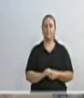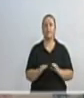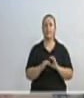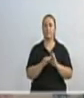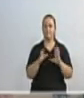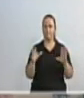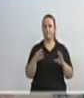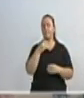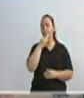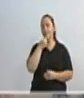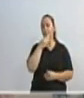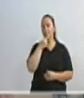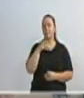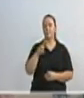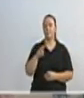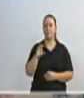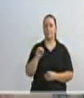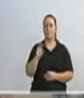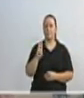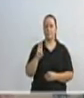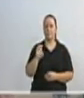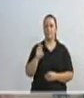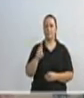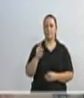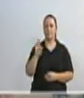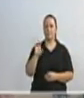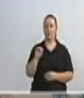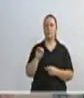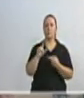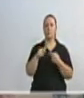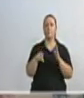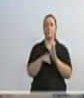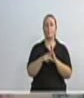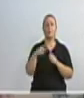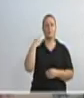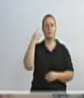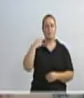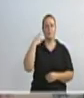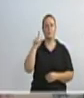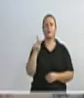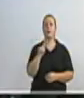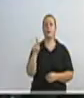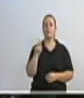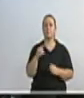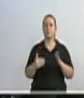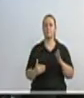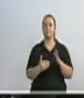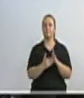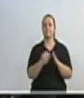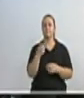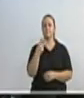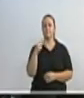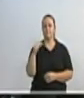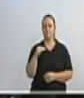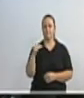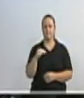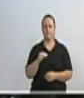Roberto Procópio, vereador de Gaspar, que também quer fazer uso da palavra, por até 3 minutos.